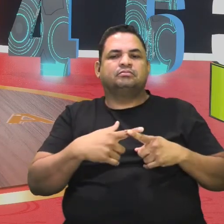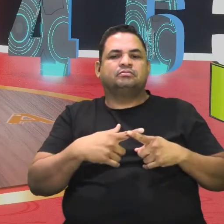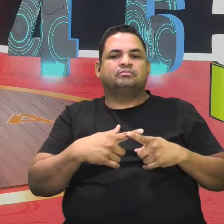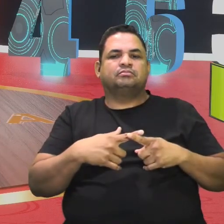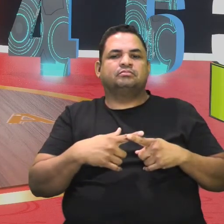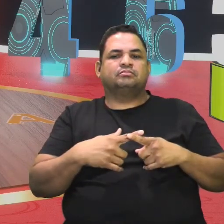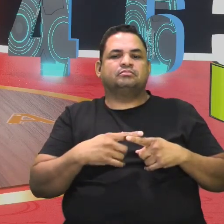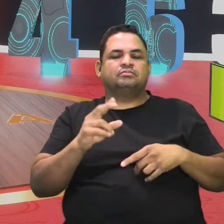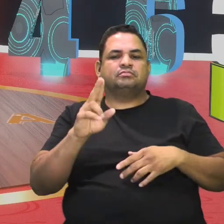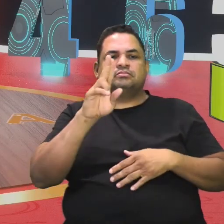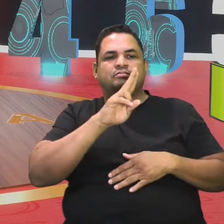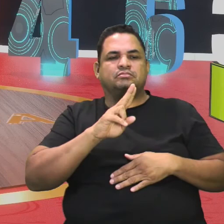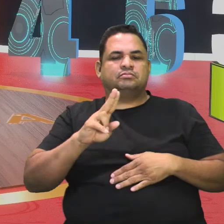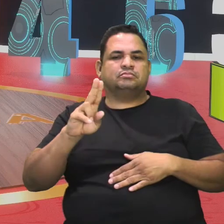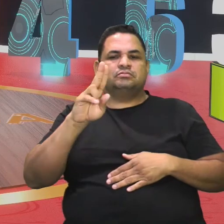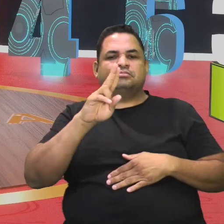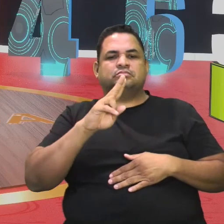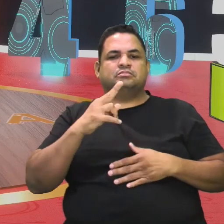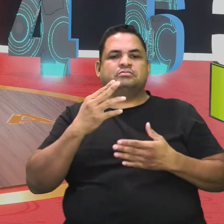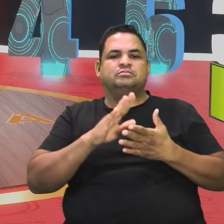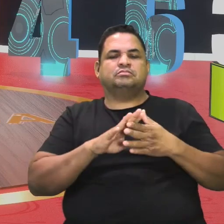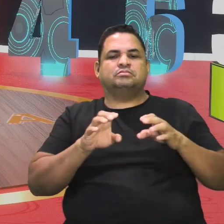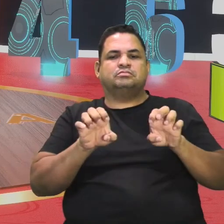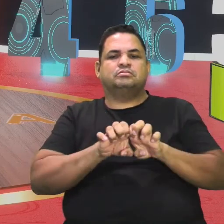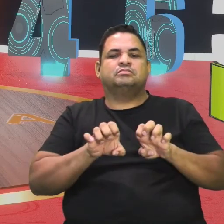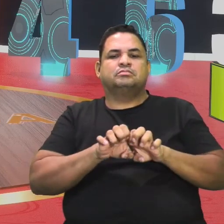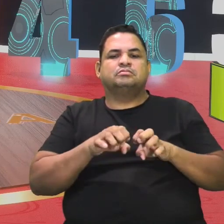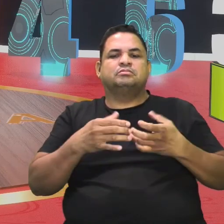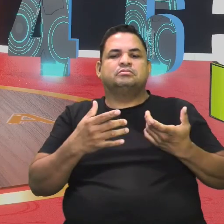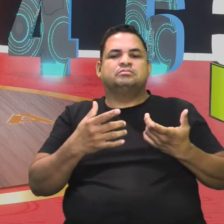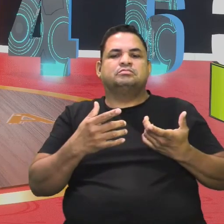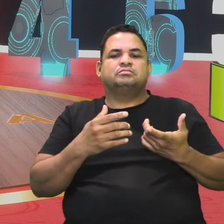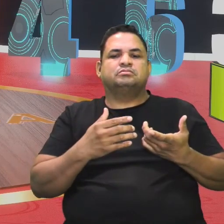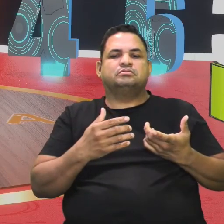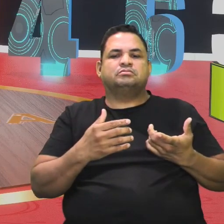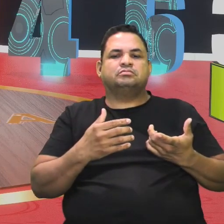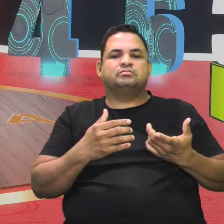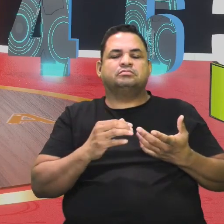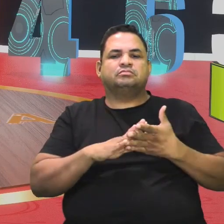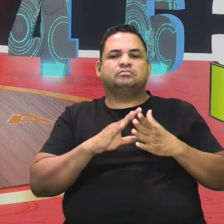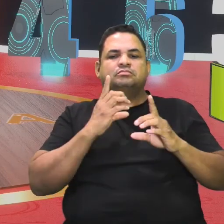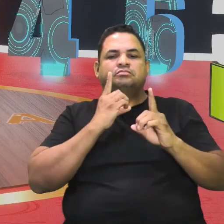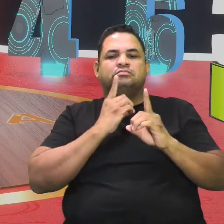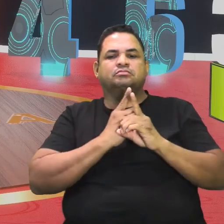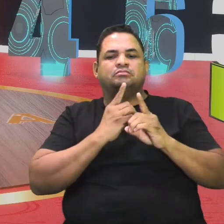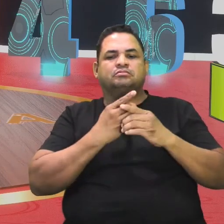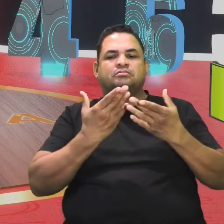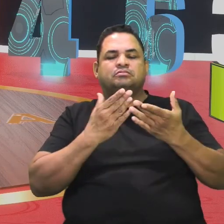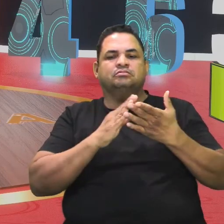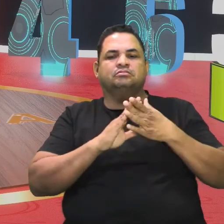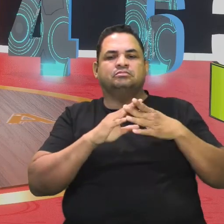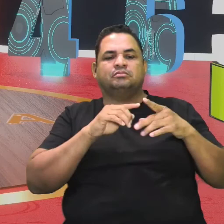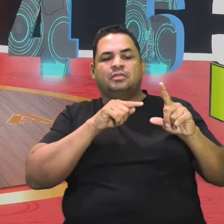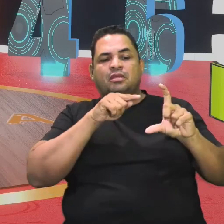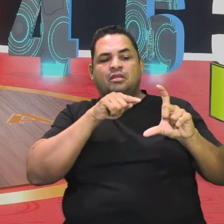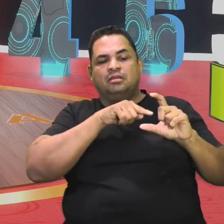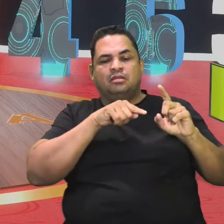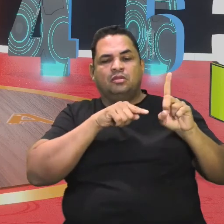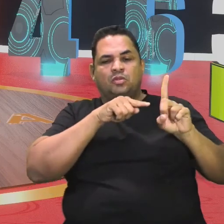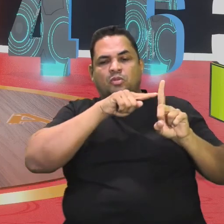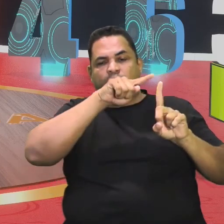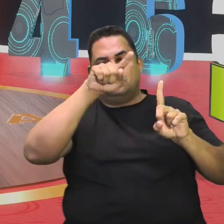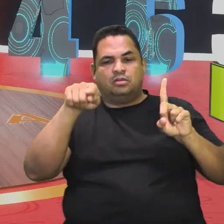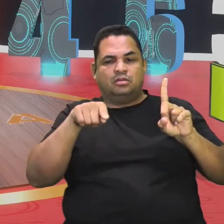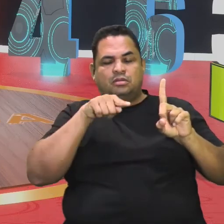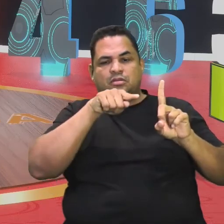viram, usamos somente a parte da equação mesmo, né? Descobrimos só qual é o raio, já mandou